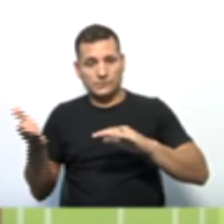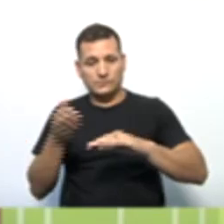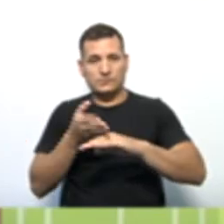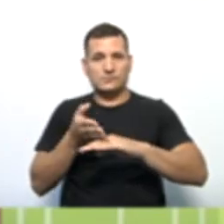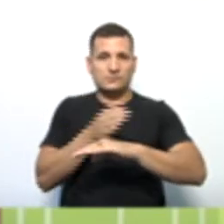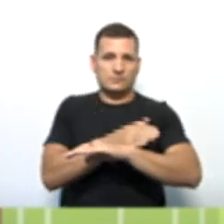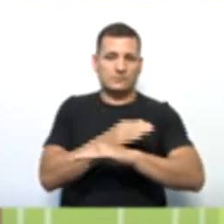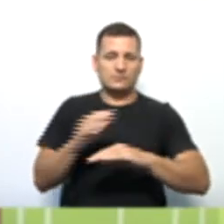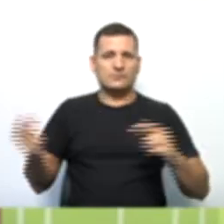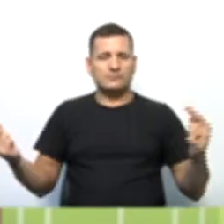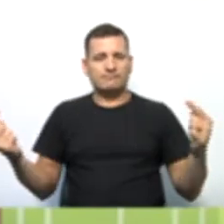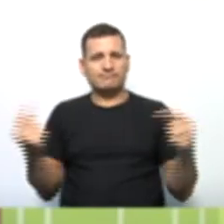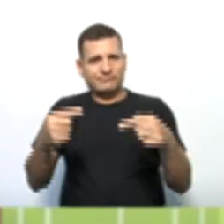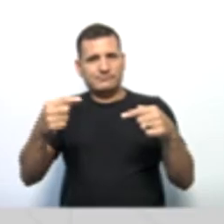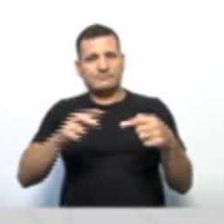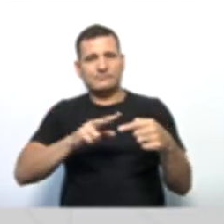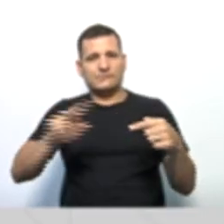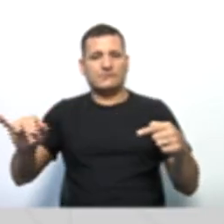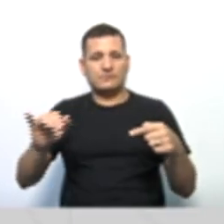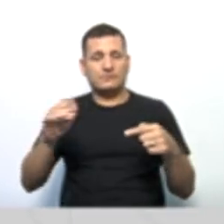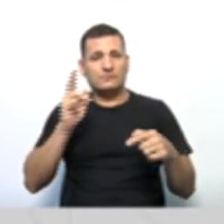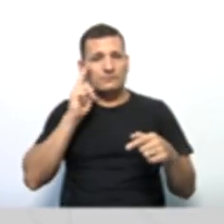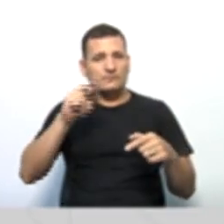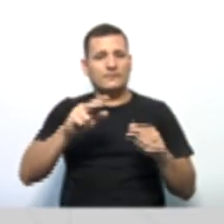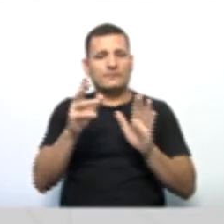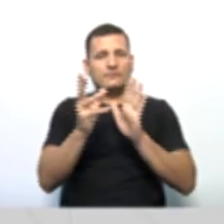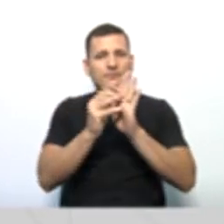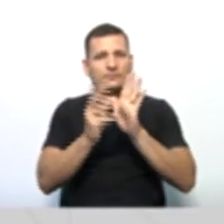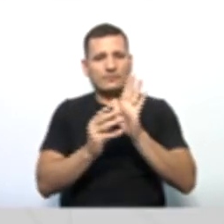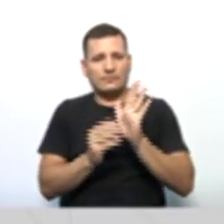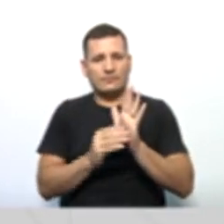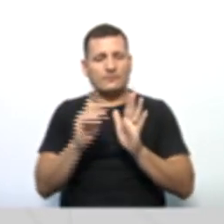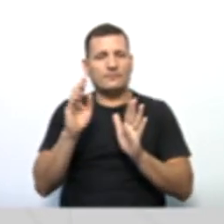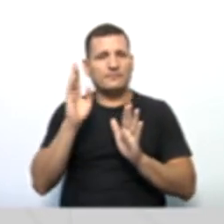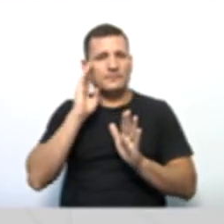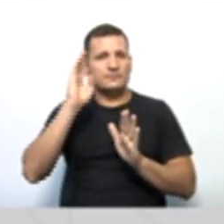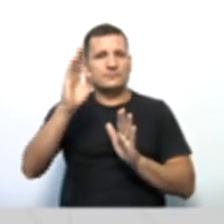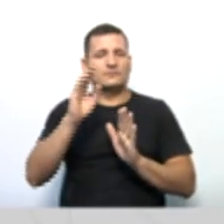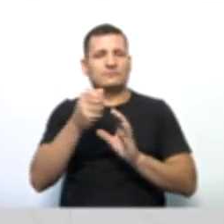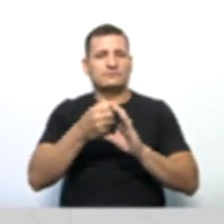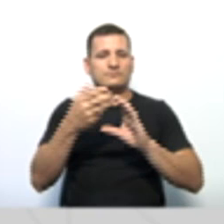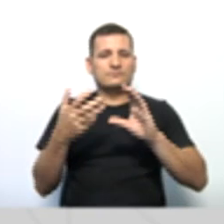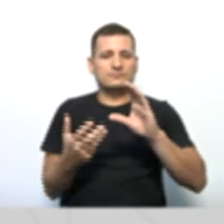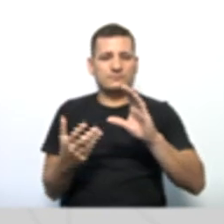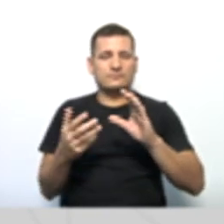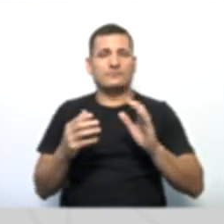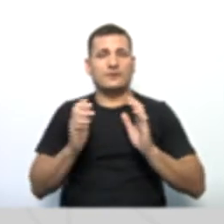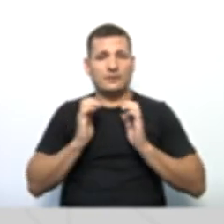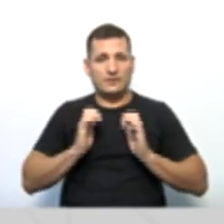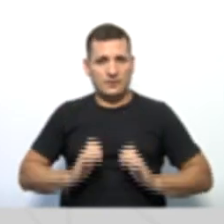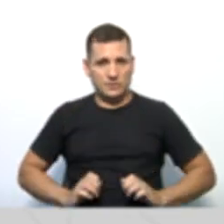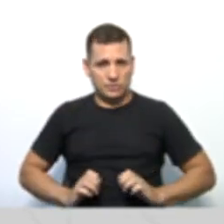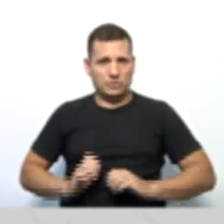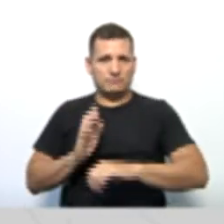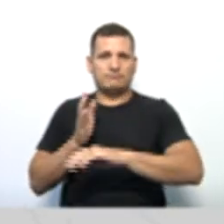da ética medieval. Então vamos acompanhar no nosso conteúdo as principais características da ética medieval.